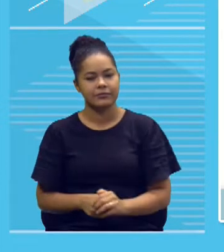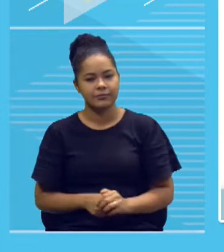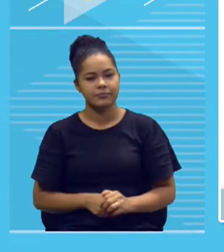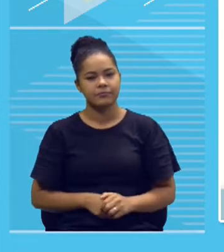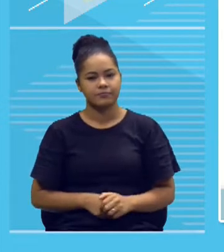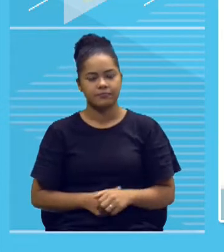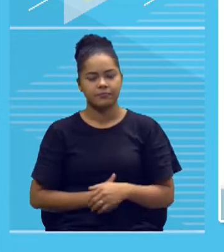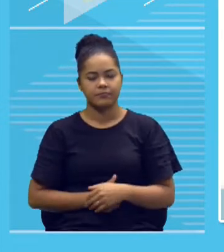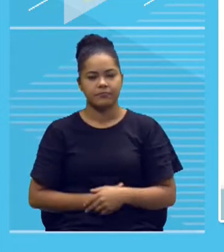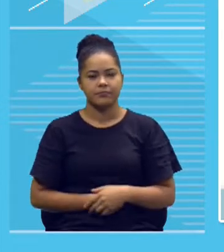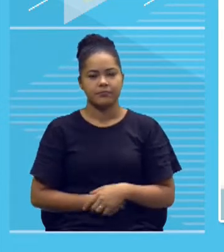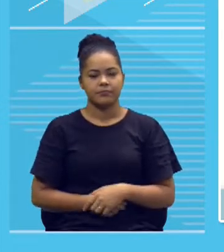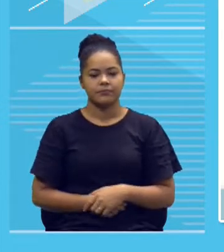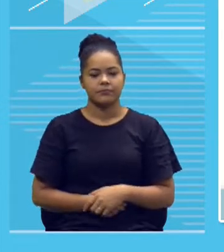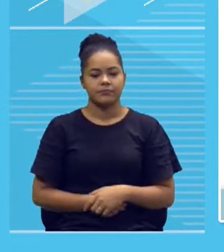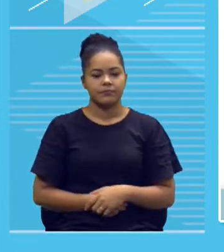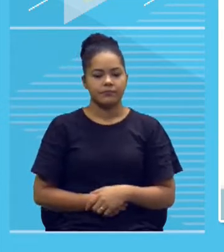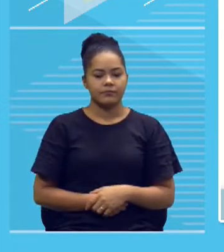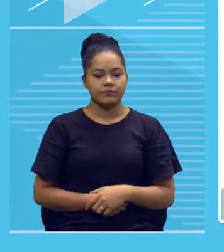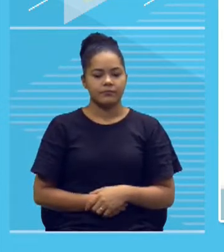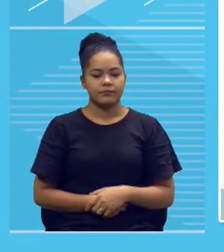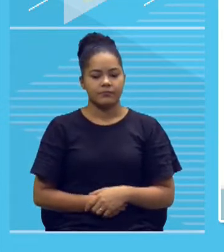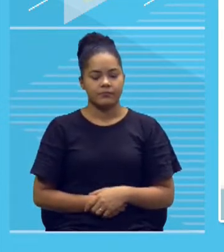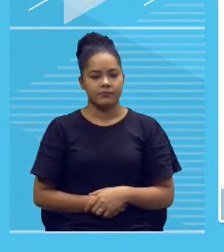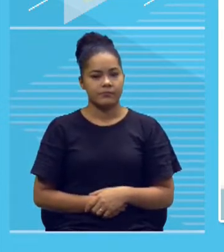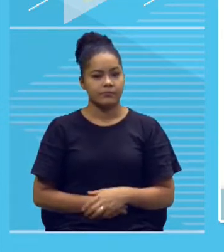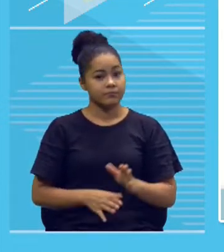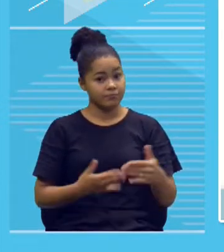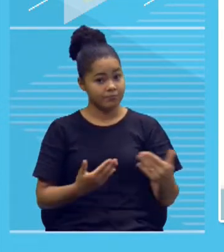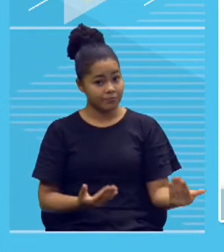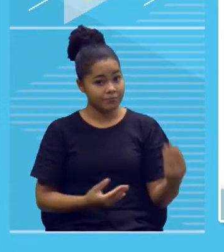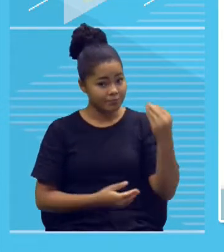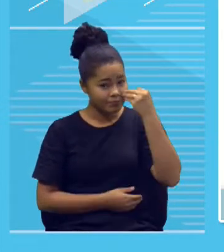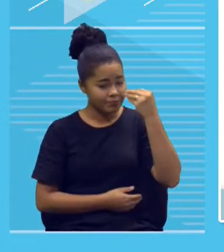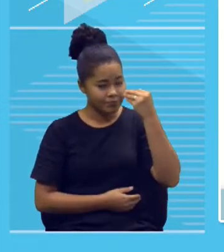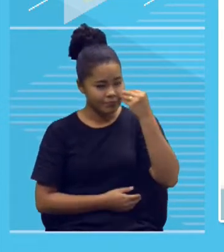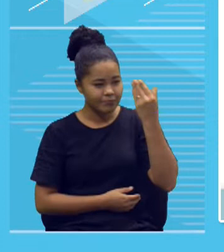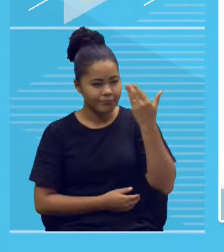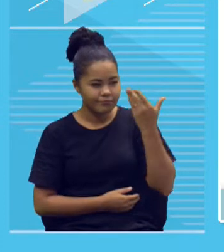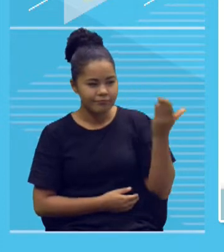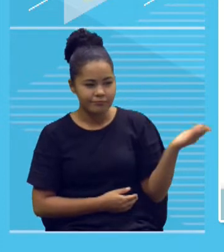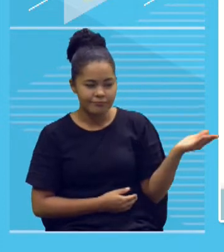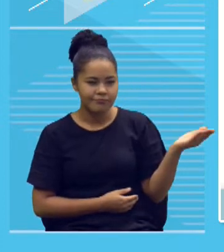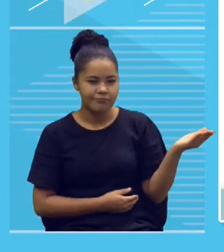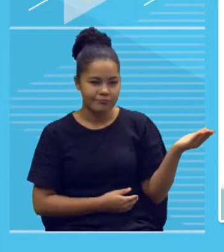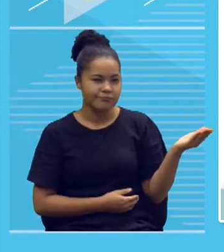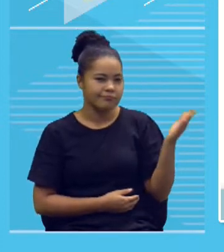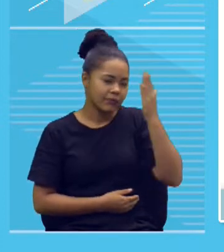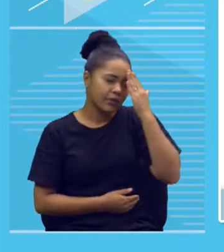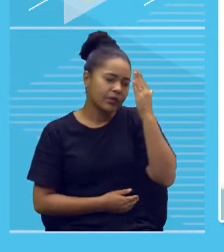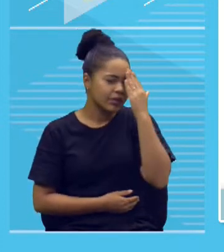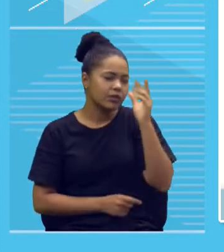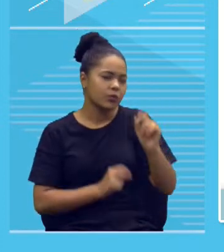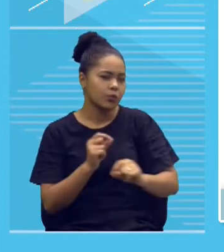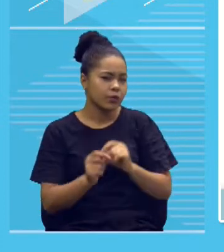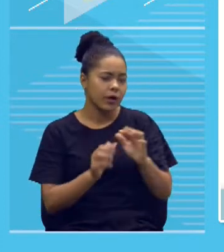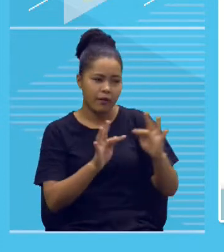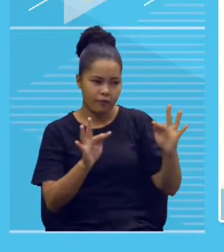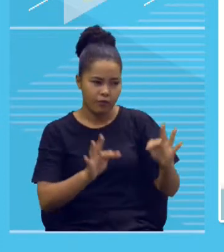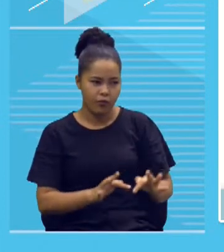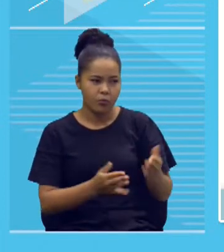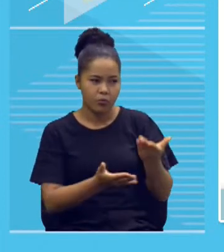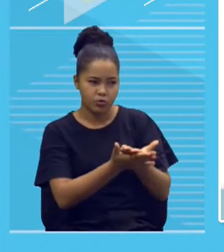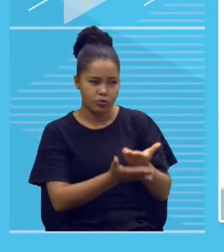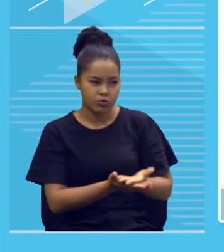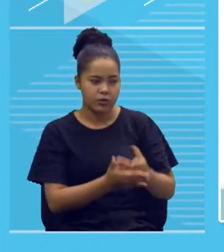cada 15 dias e aí vai então vamos tentar ver o que que a gente faz com essa fórmula aqui e aí tá o cheque para você estar em perguntando Tá bom